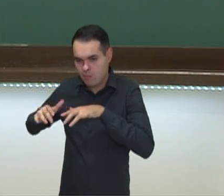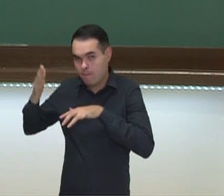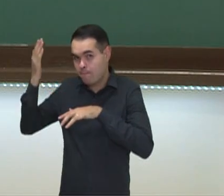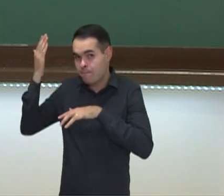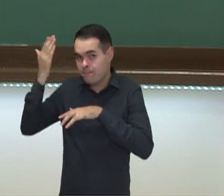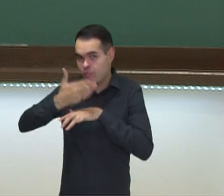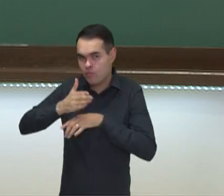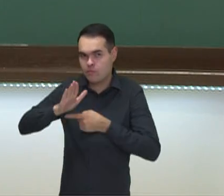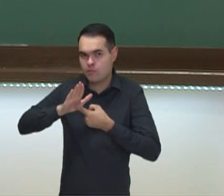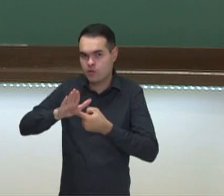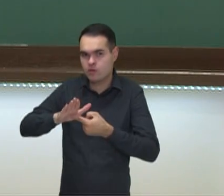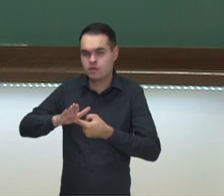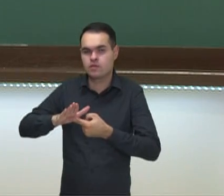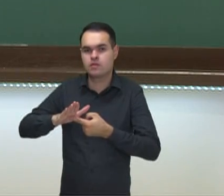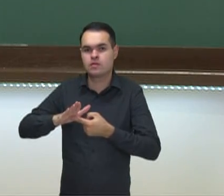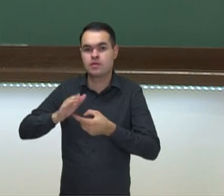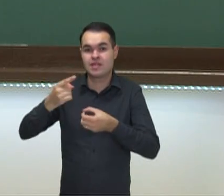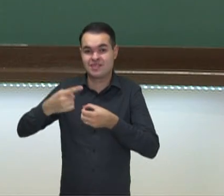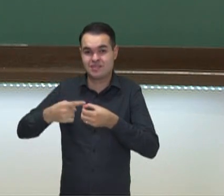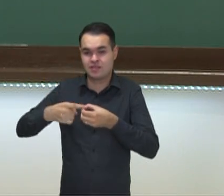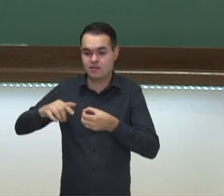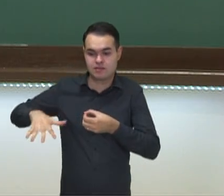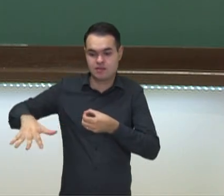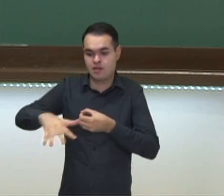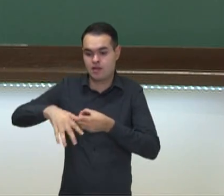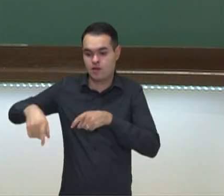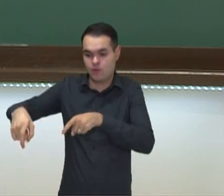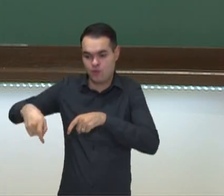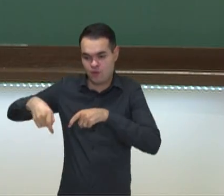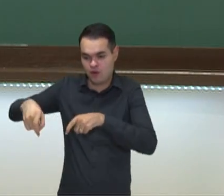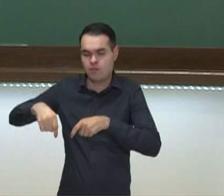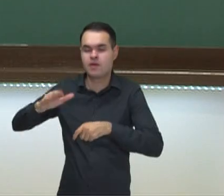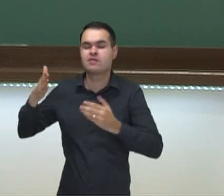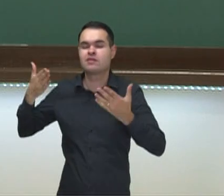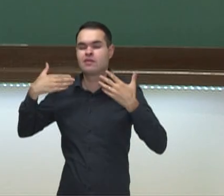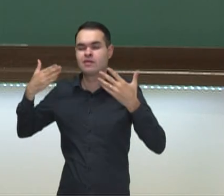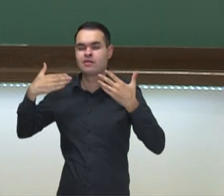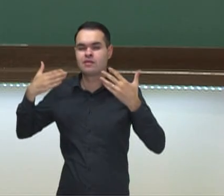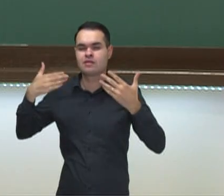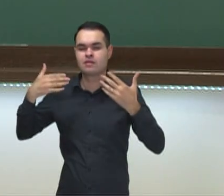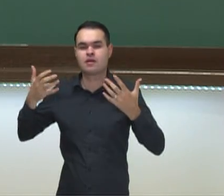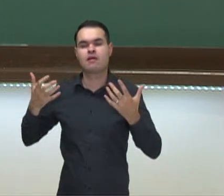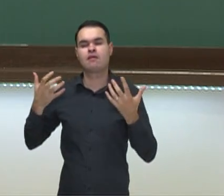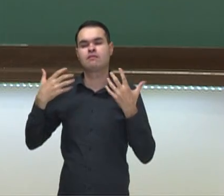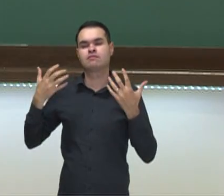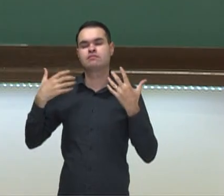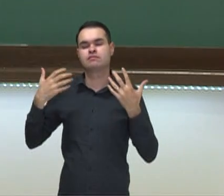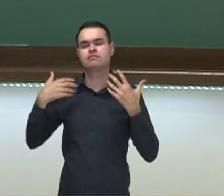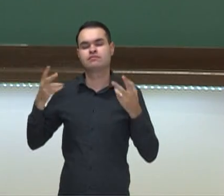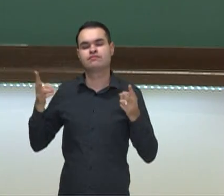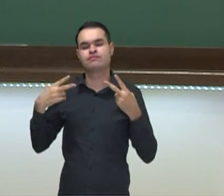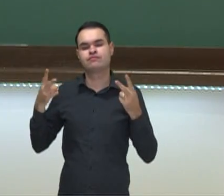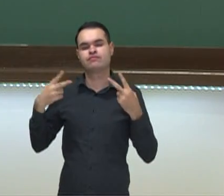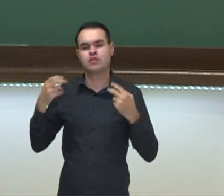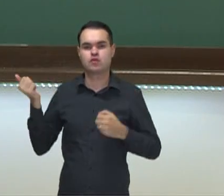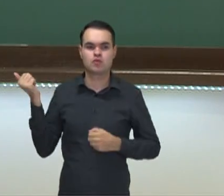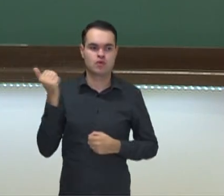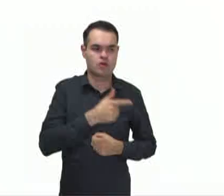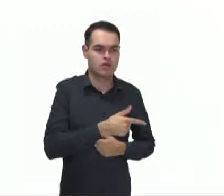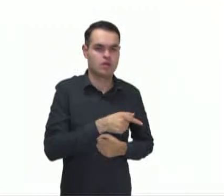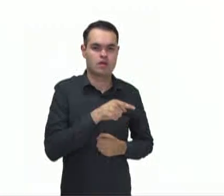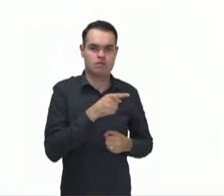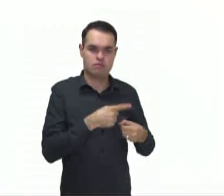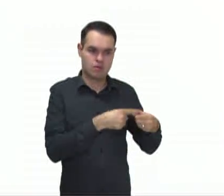cidade de uma área rural é mais fresca do que uma cidade urbana? Vejamos.